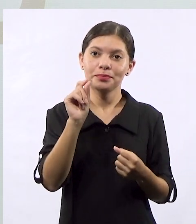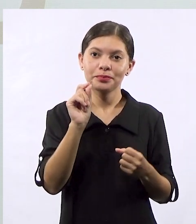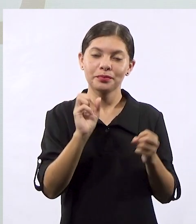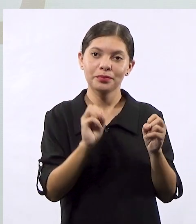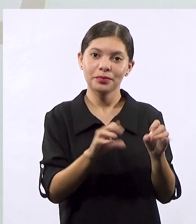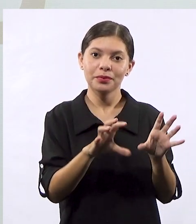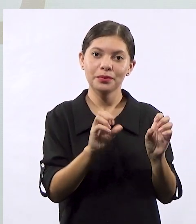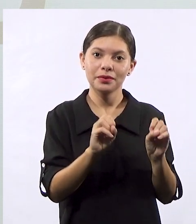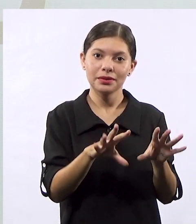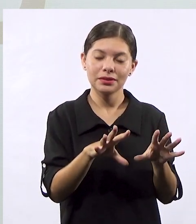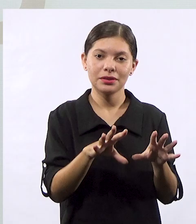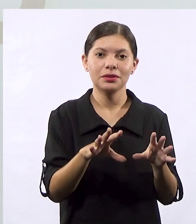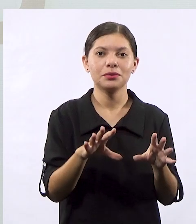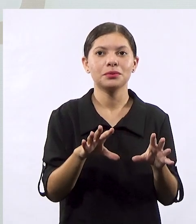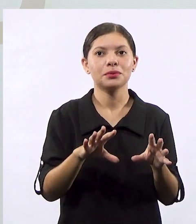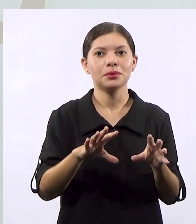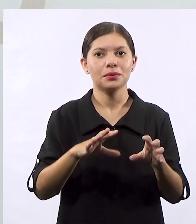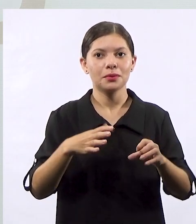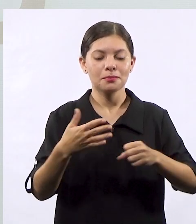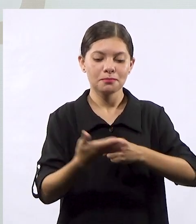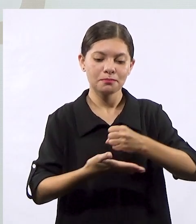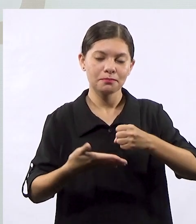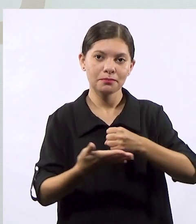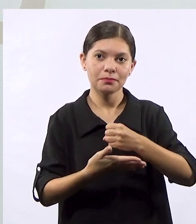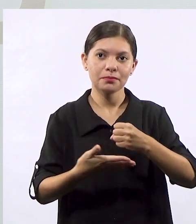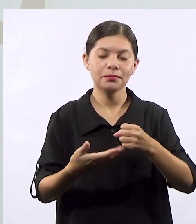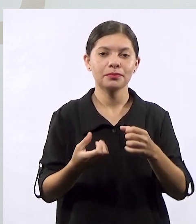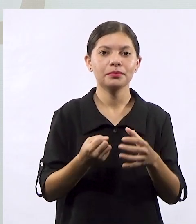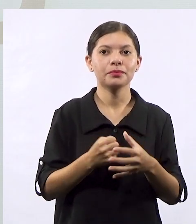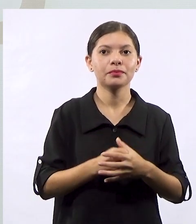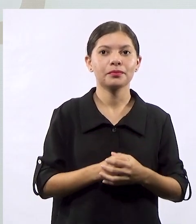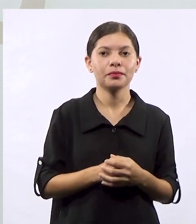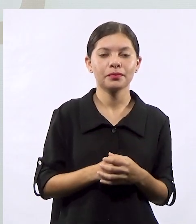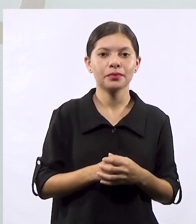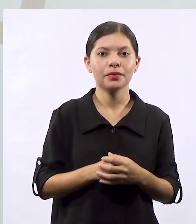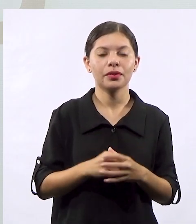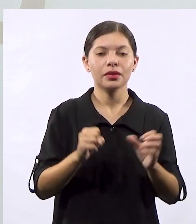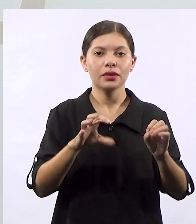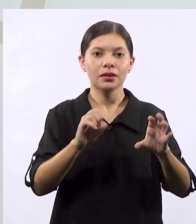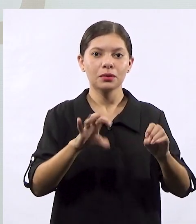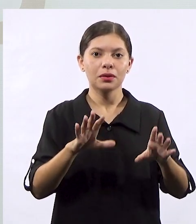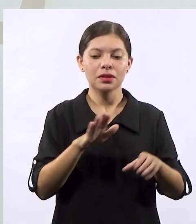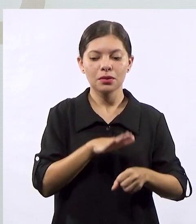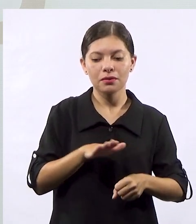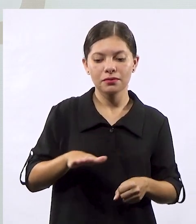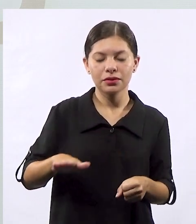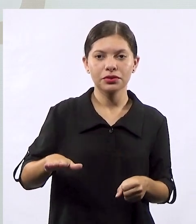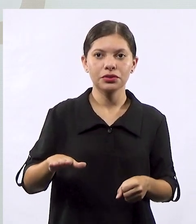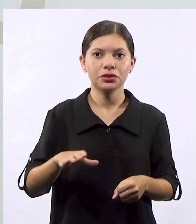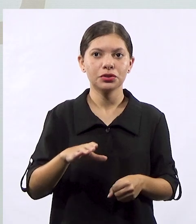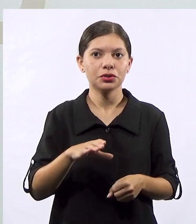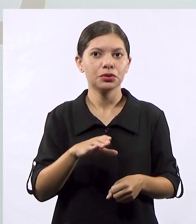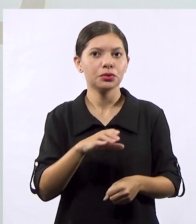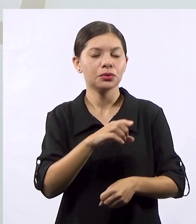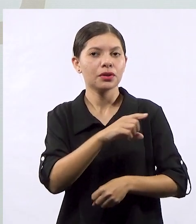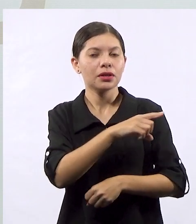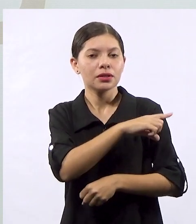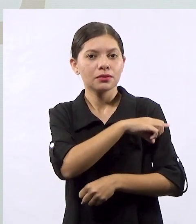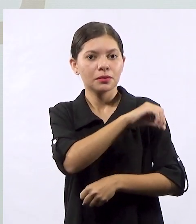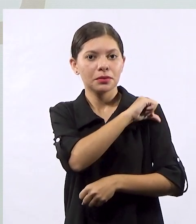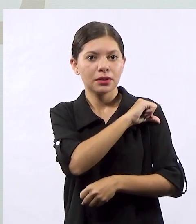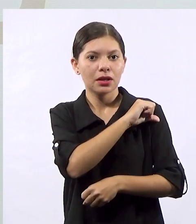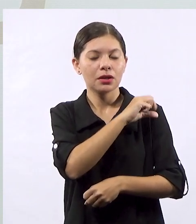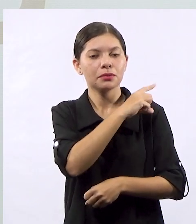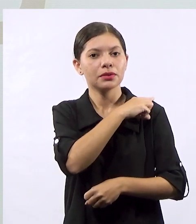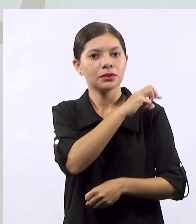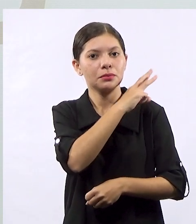etapas do ensino da educação básica. Educação infantil, ensino fundamental e ensino médio. E eu tenho